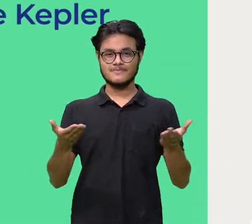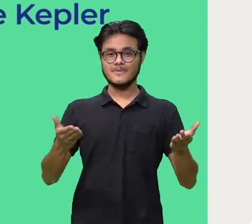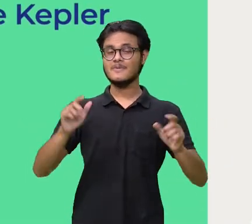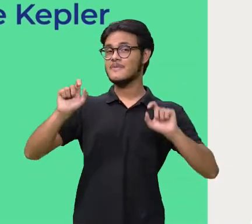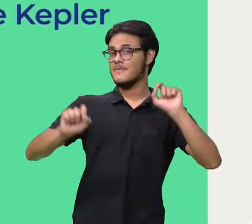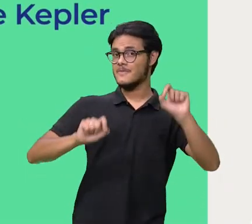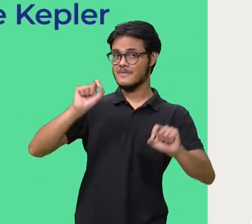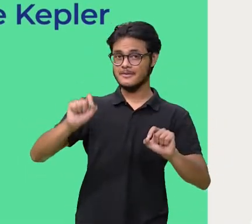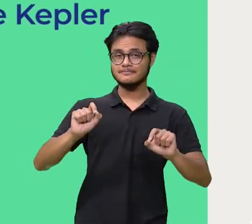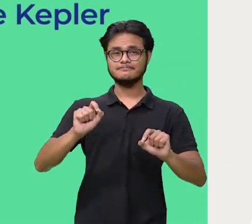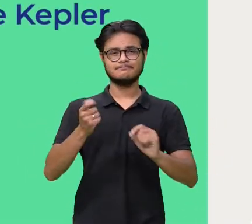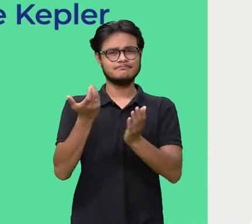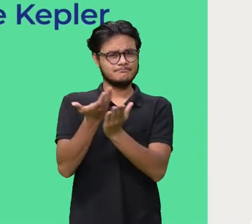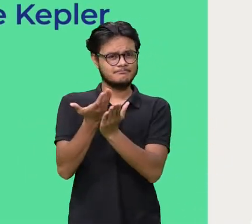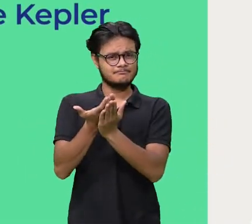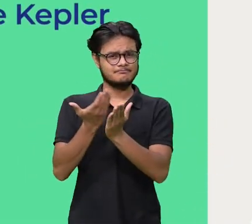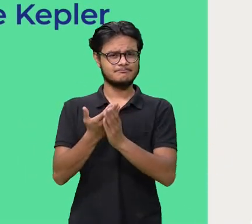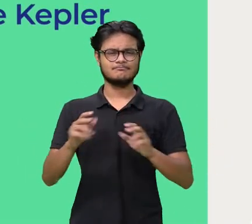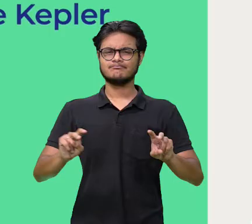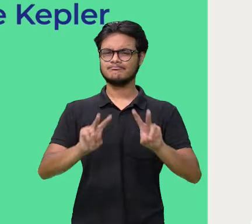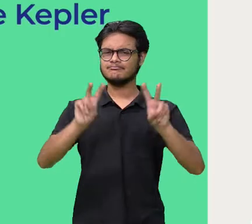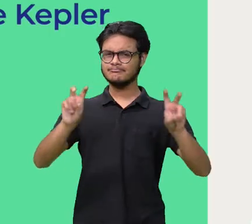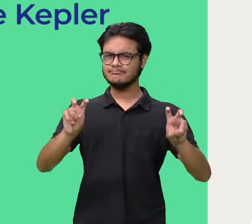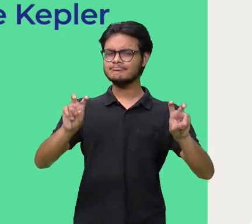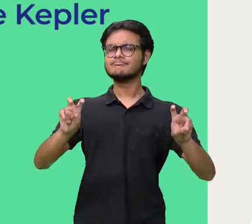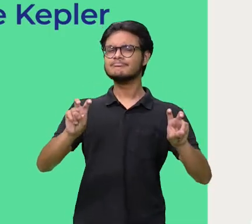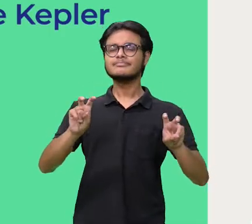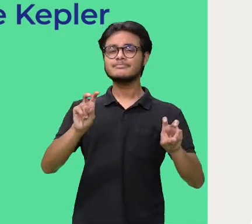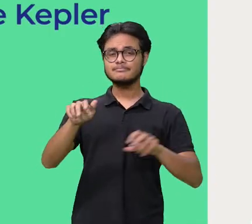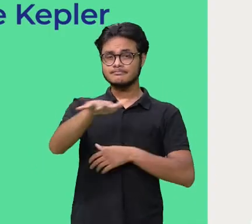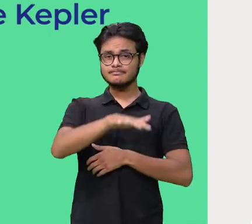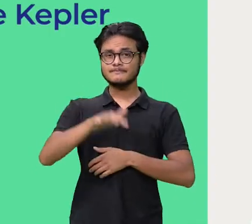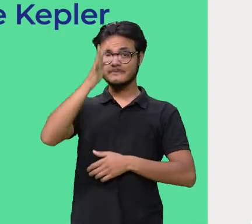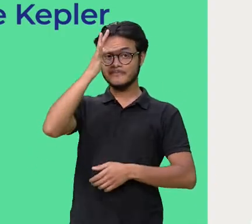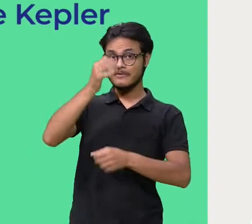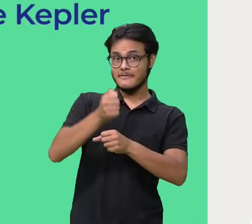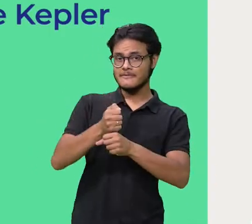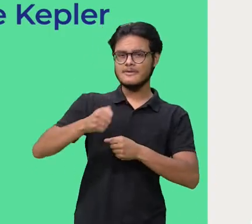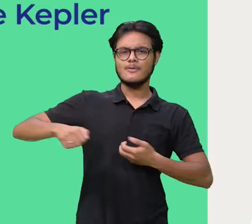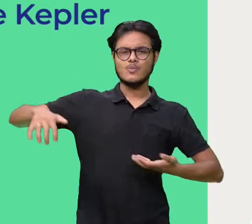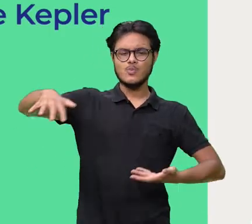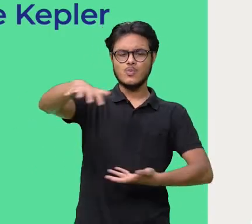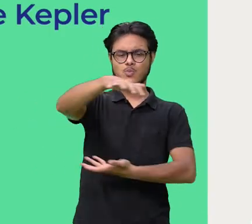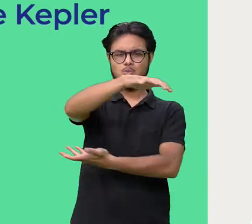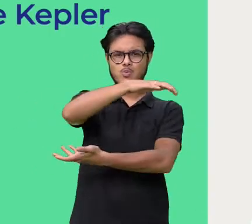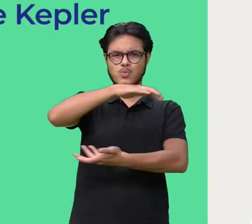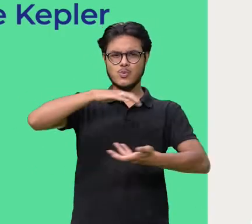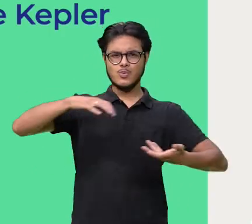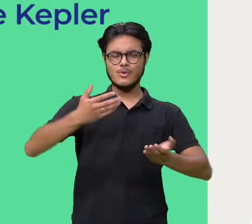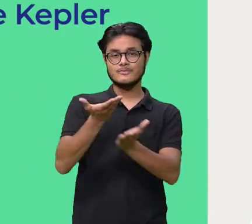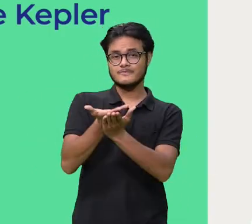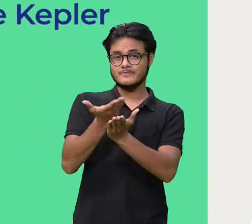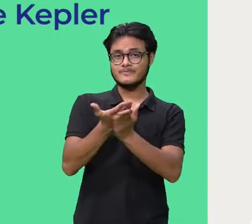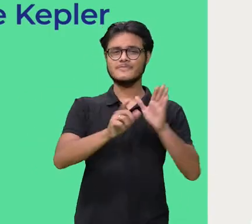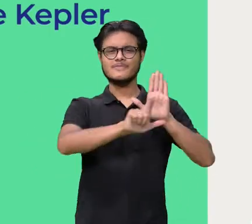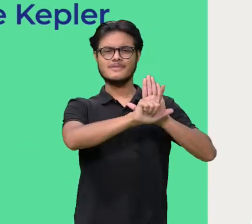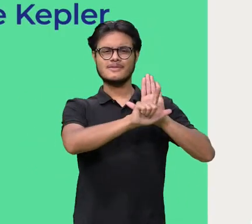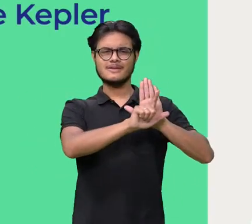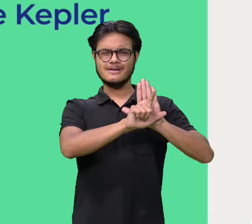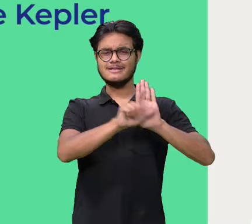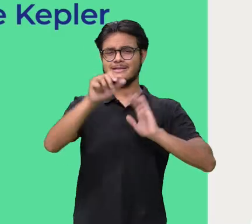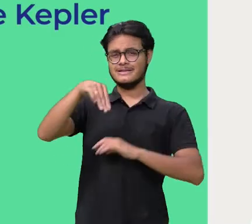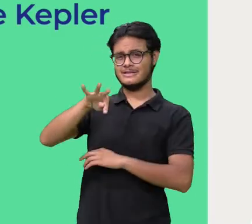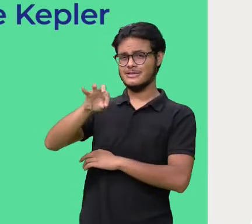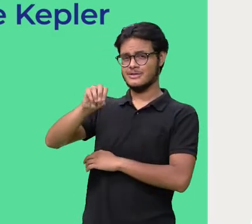hoje, nós vamos falar sobre astrofísica e astronomia. Vamos falar da teoria de Newton, da